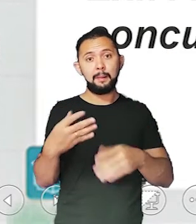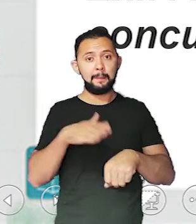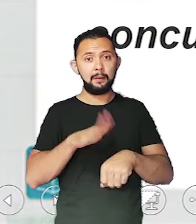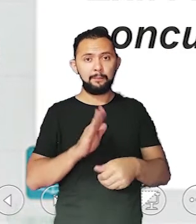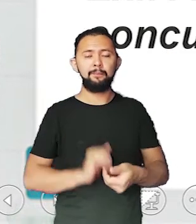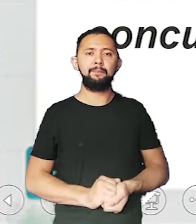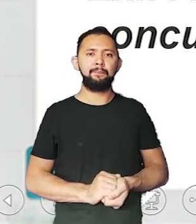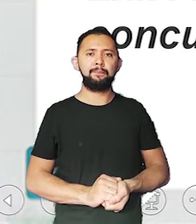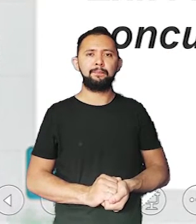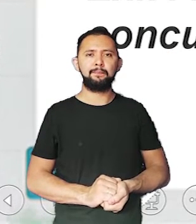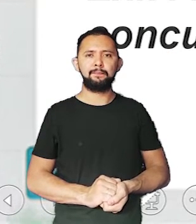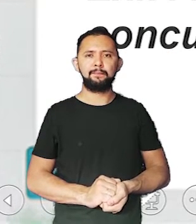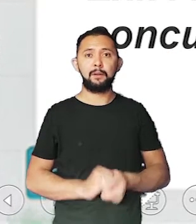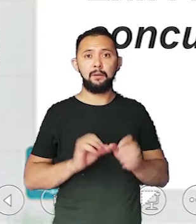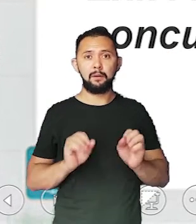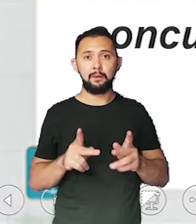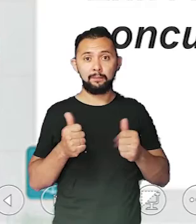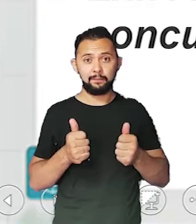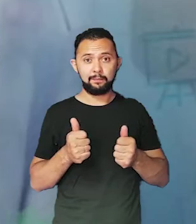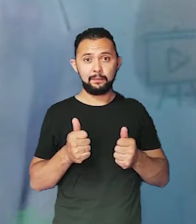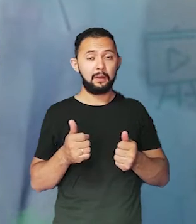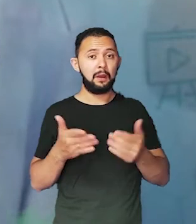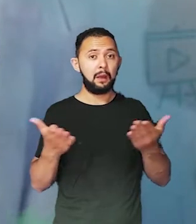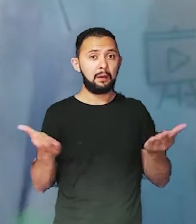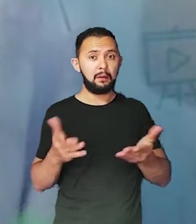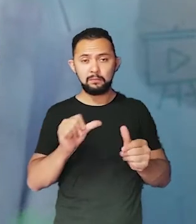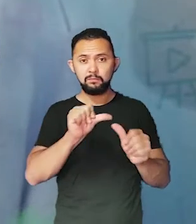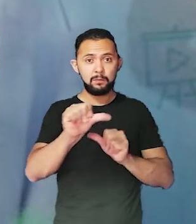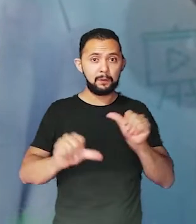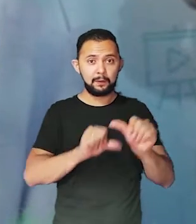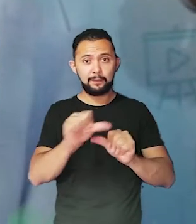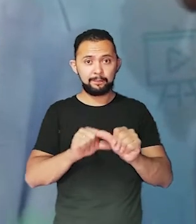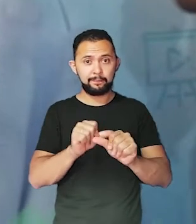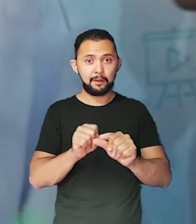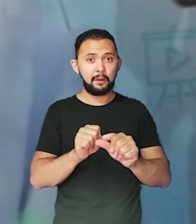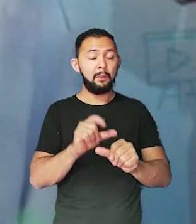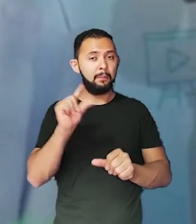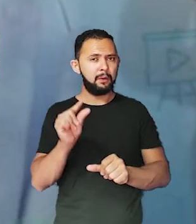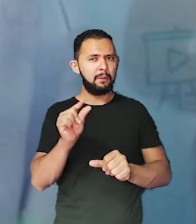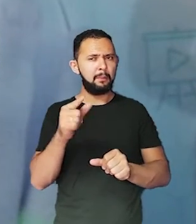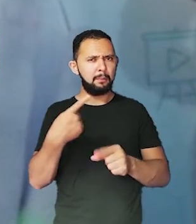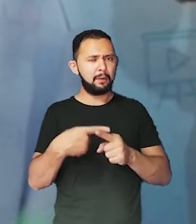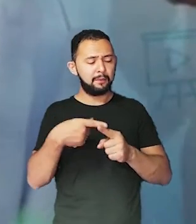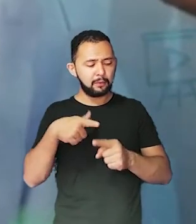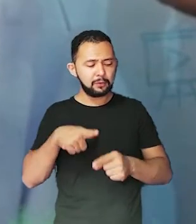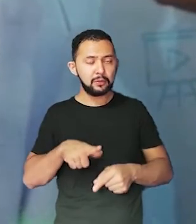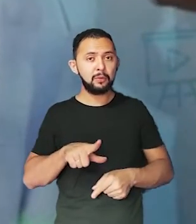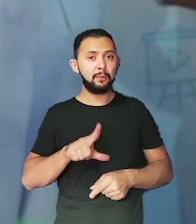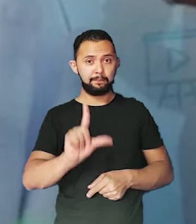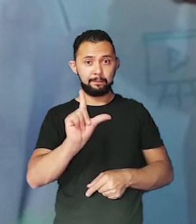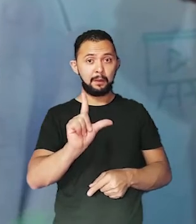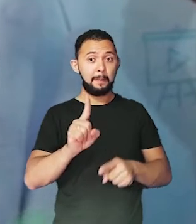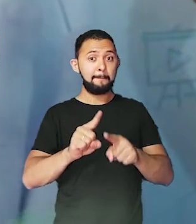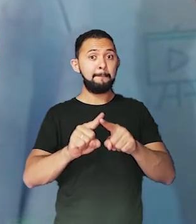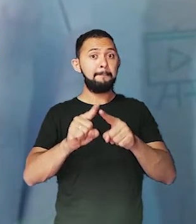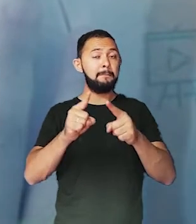Pronto, galera, agora é hora de mudar a página um pouquinho, certo? Nós vamos continuar com a oração, com o período composto, agora nós